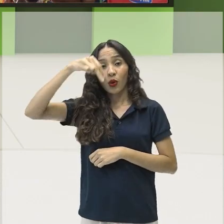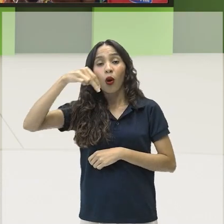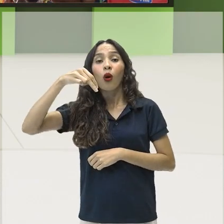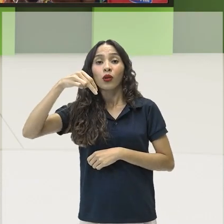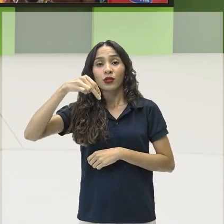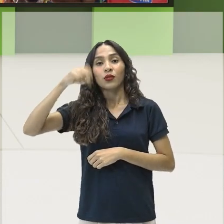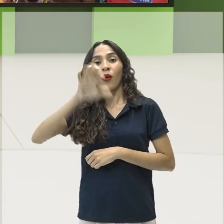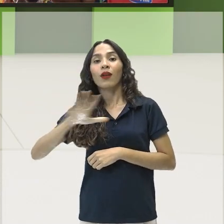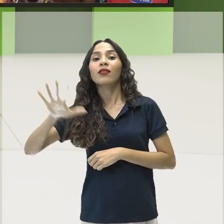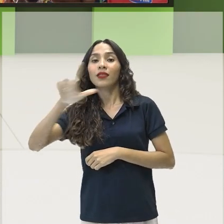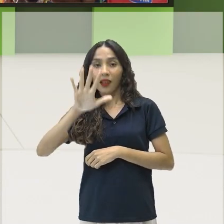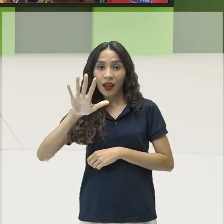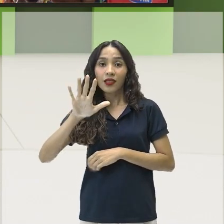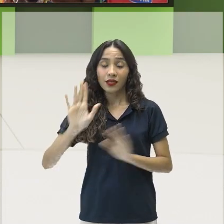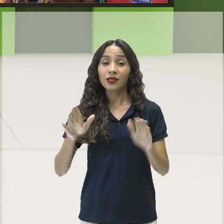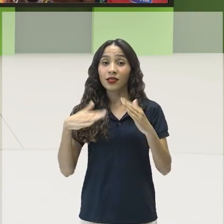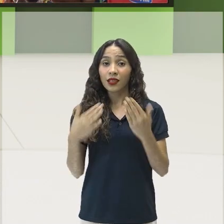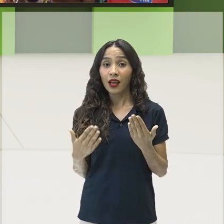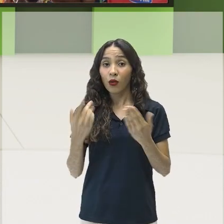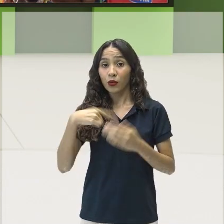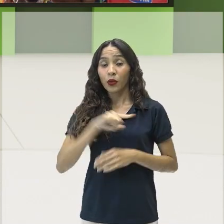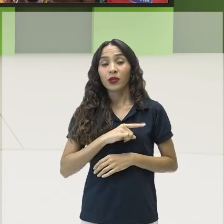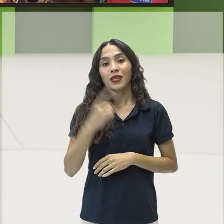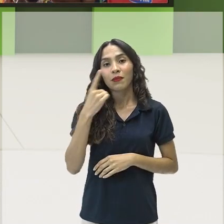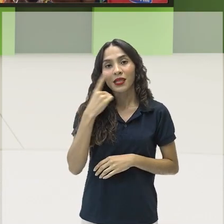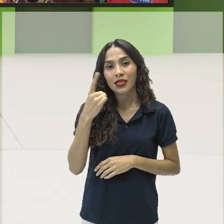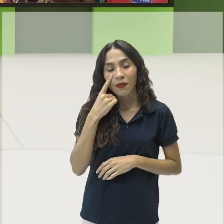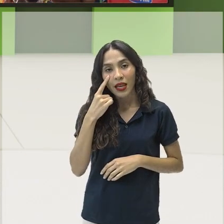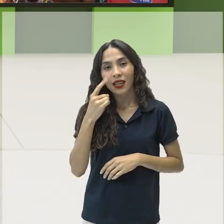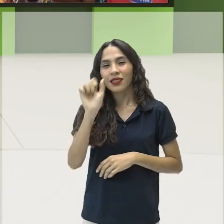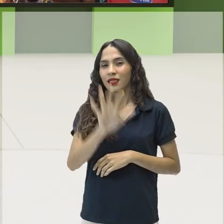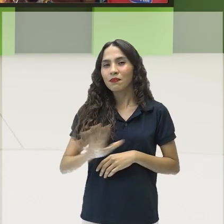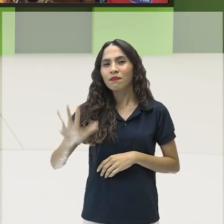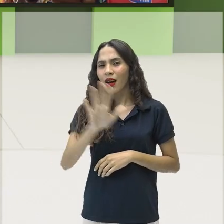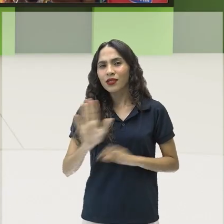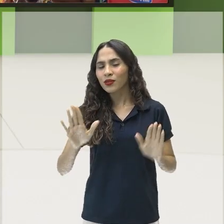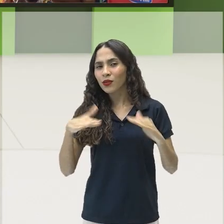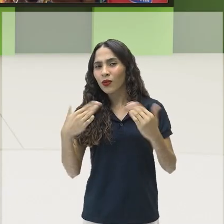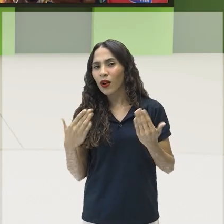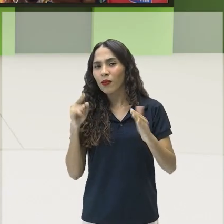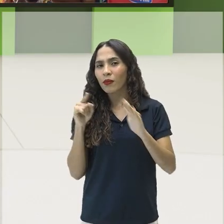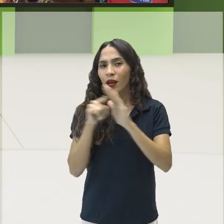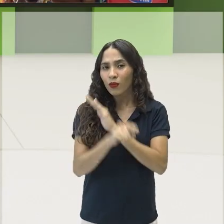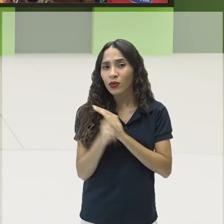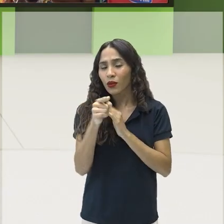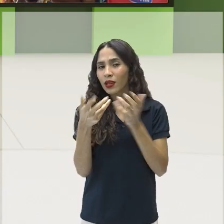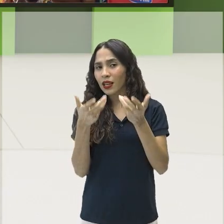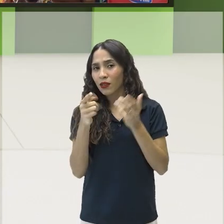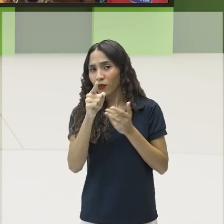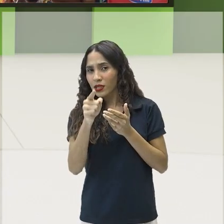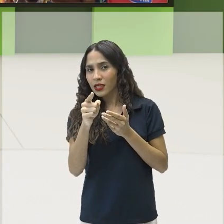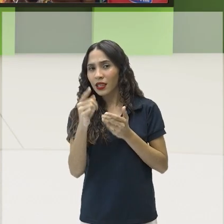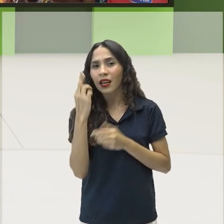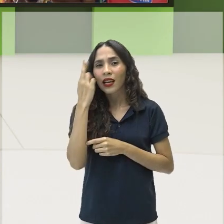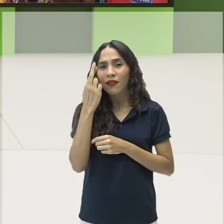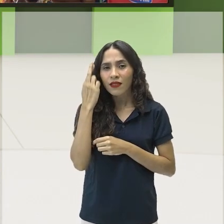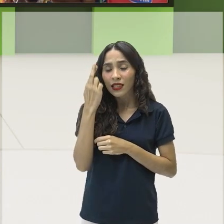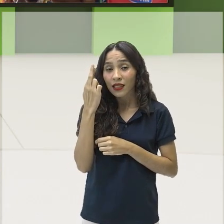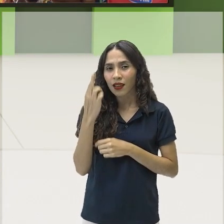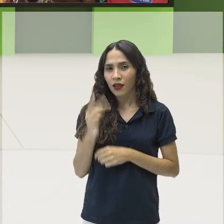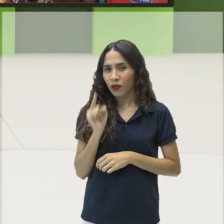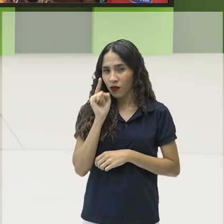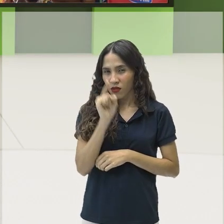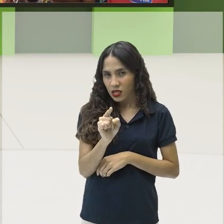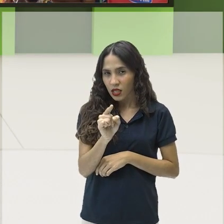no nordeste, Então, ao observar essas imagens, qual é o questionamento que eu quero que vocês façam?